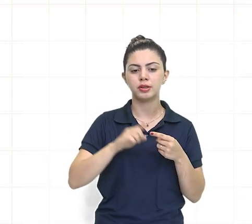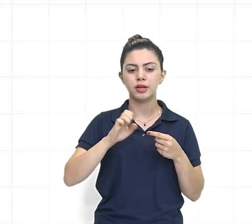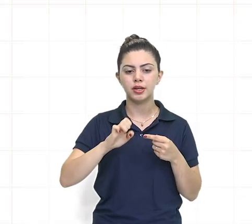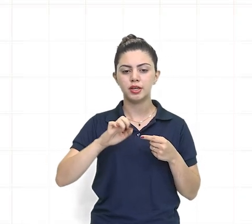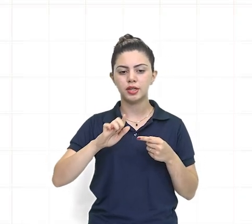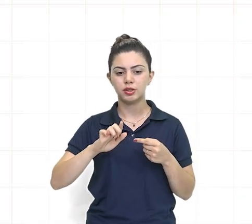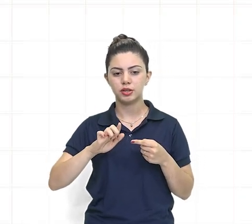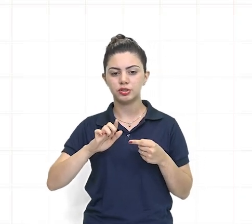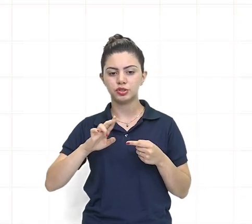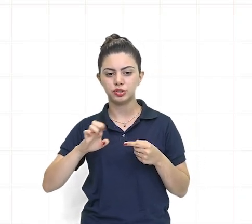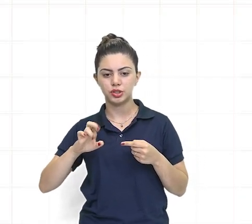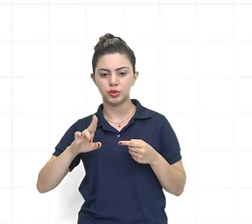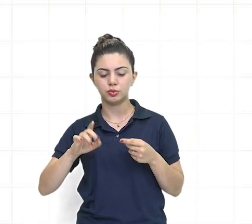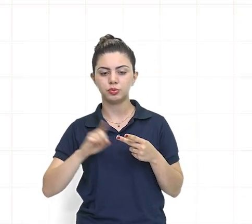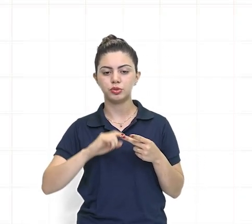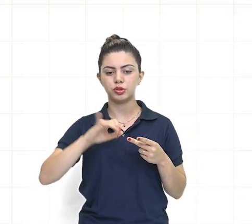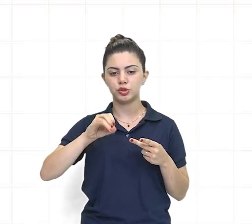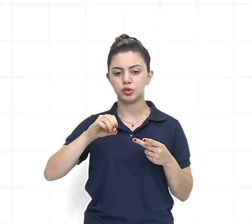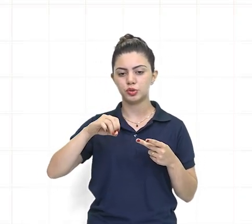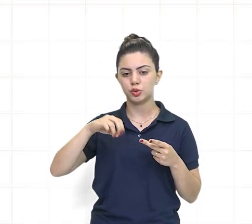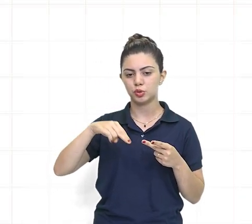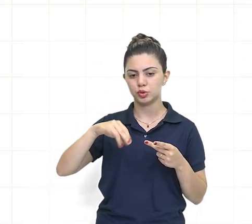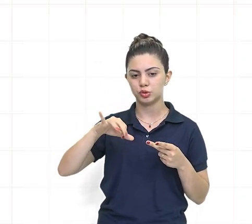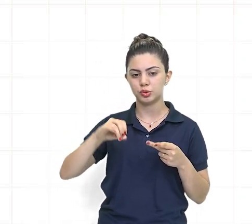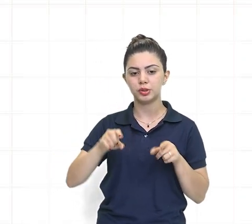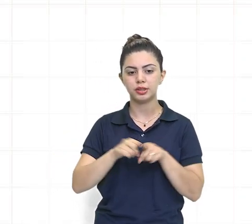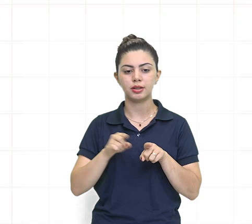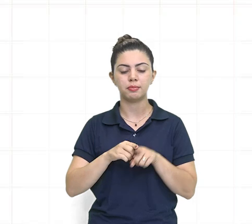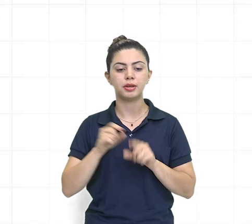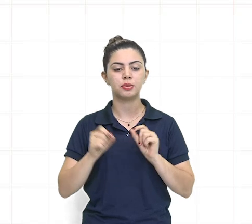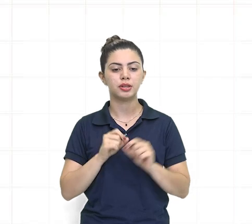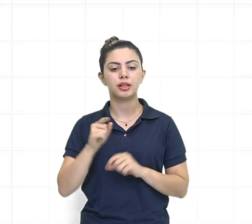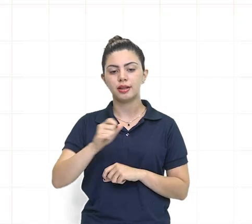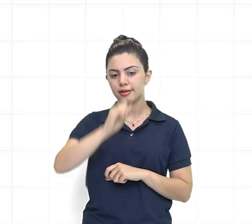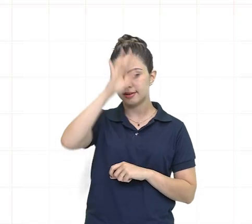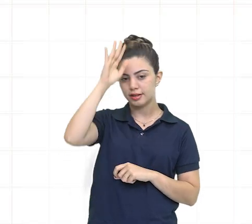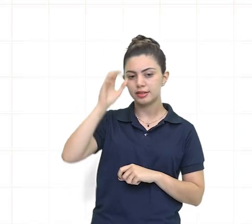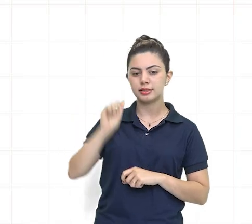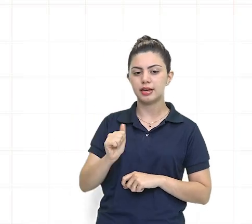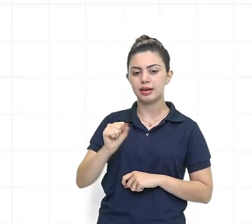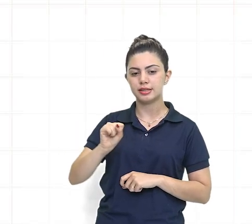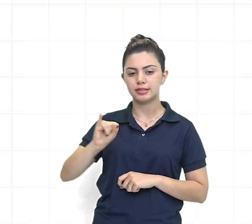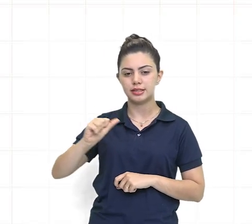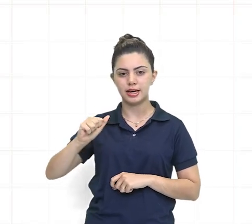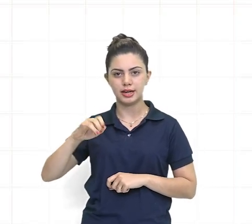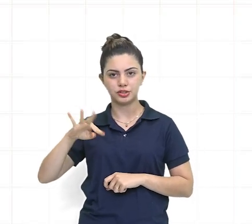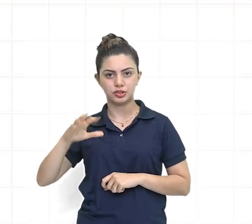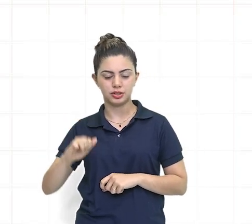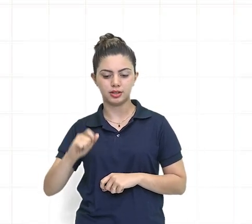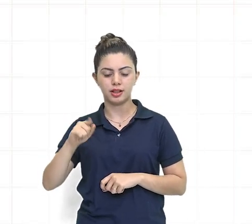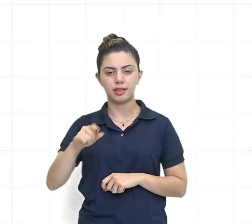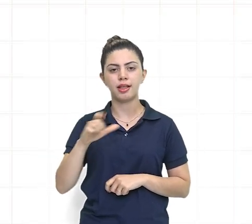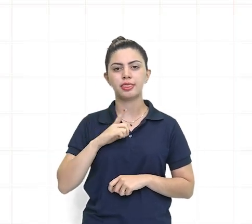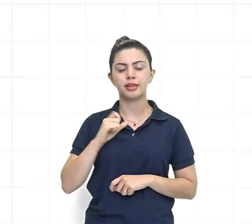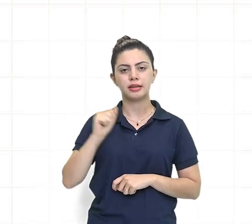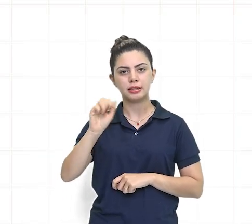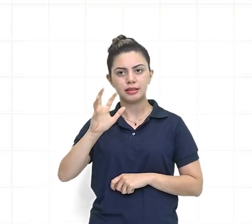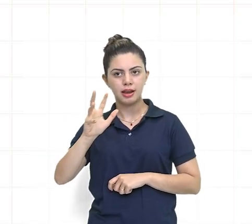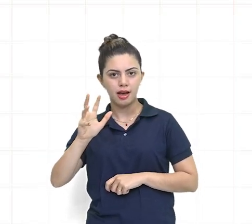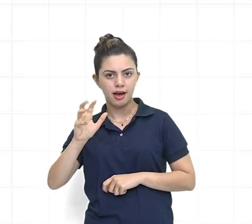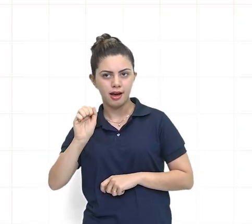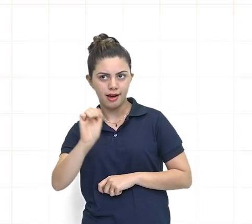asiática, estreita faixa de terras situadas, então, na Ásia Menor. A cultura, então, greco-romana